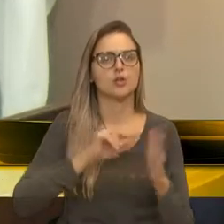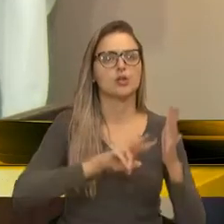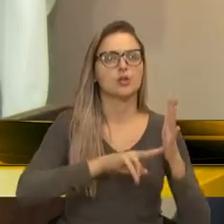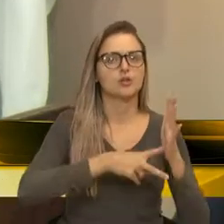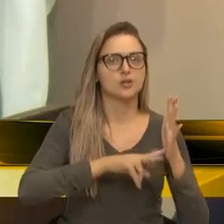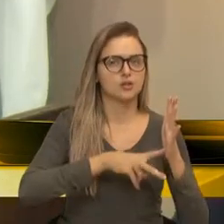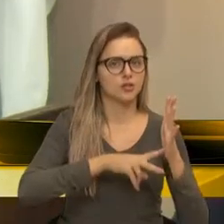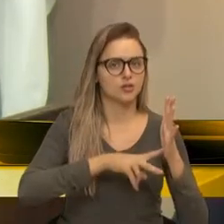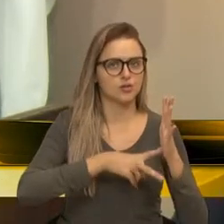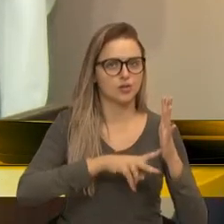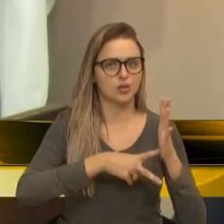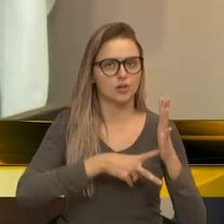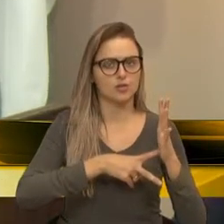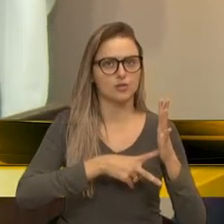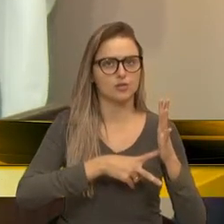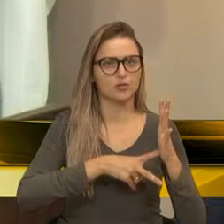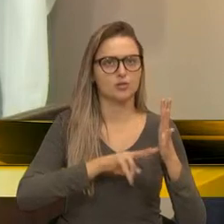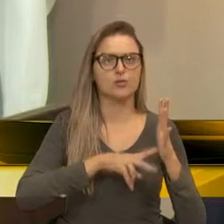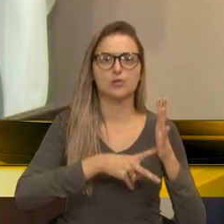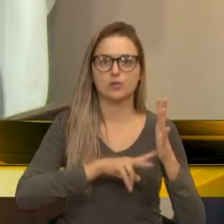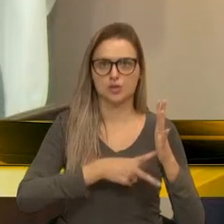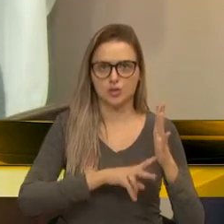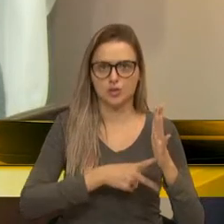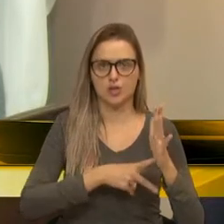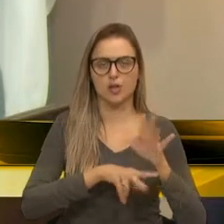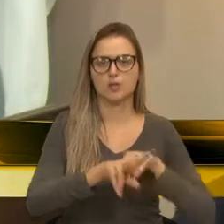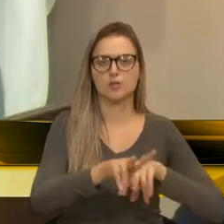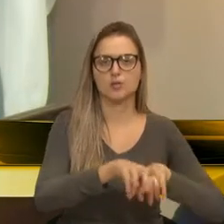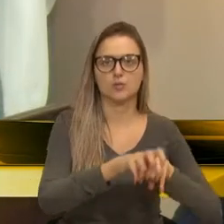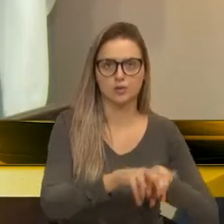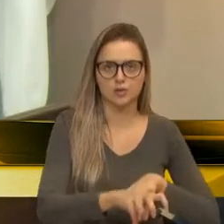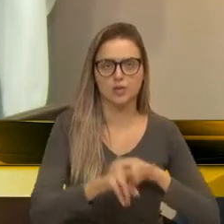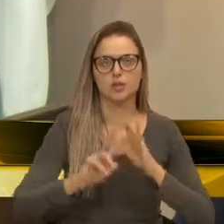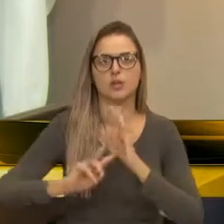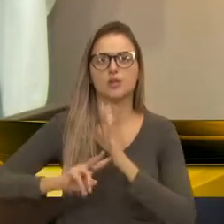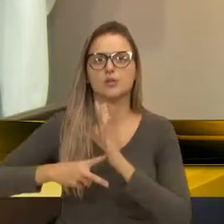Sindicato da Agricultura, pelo Sindicato